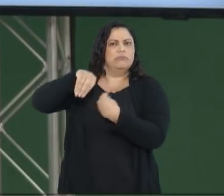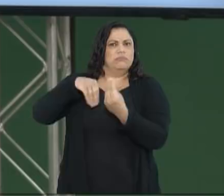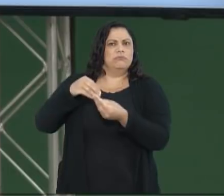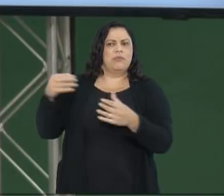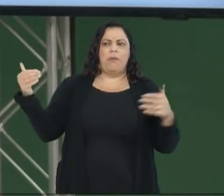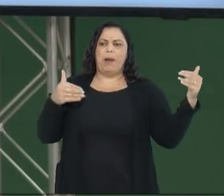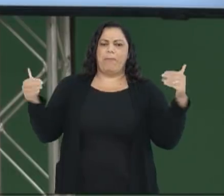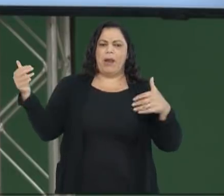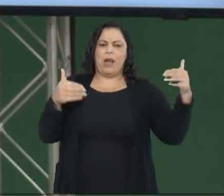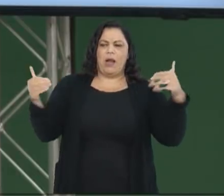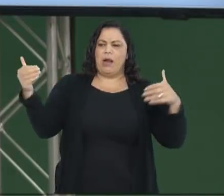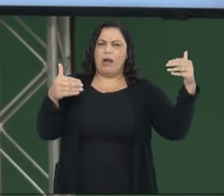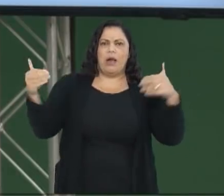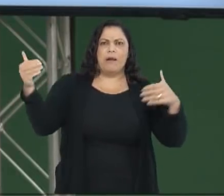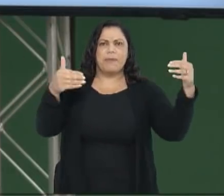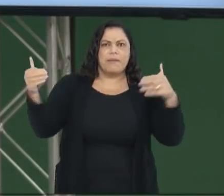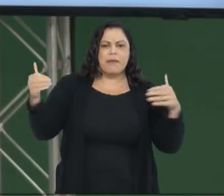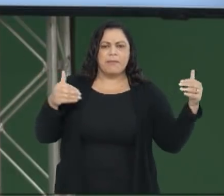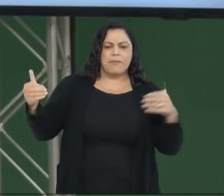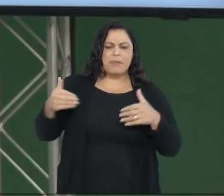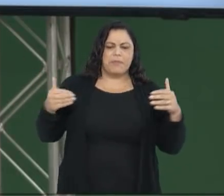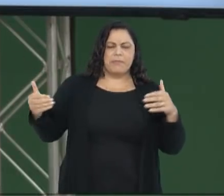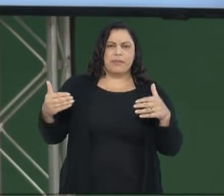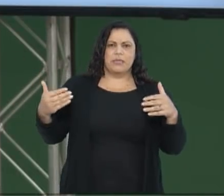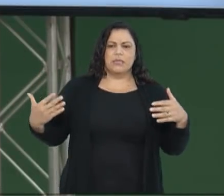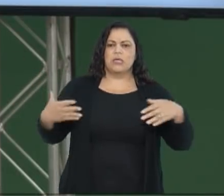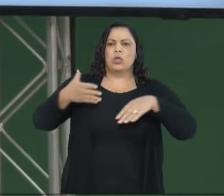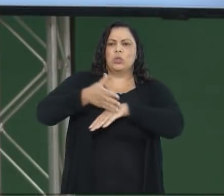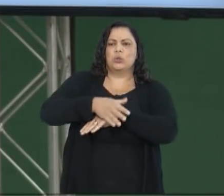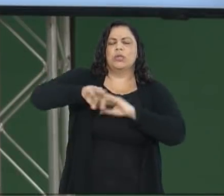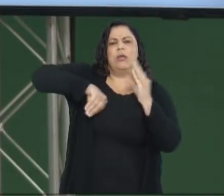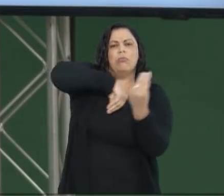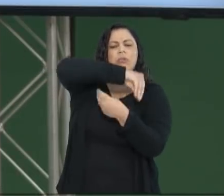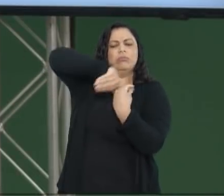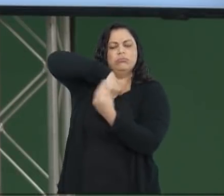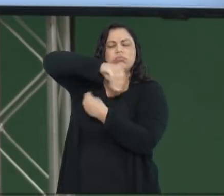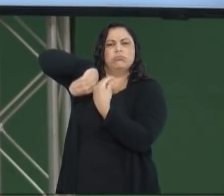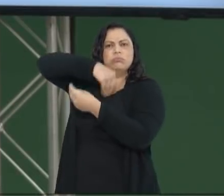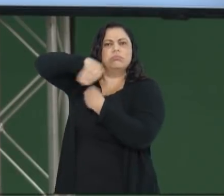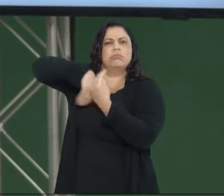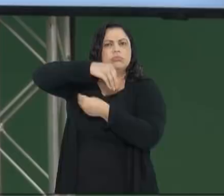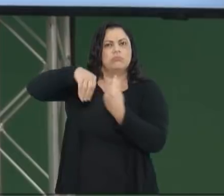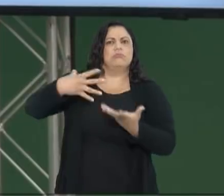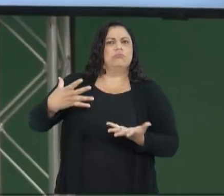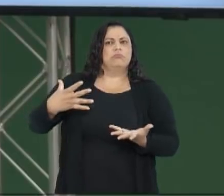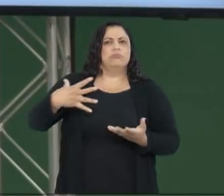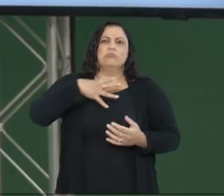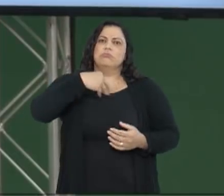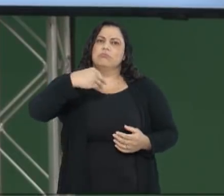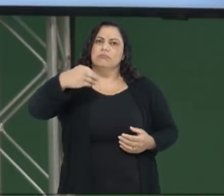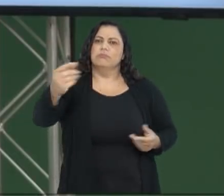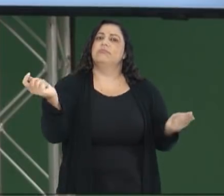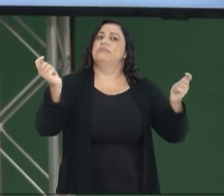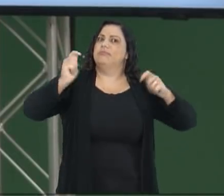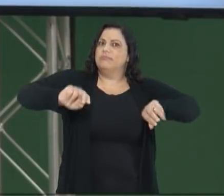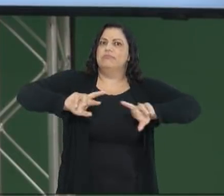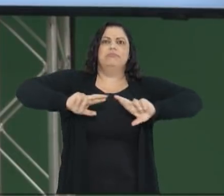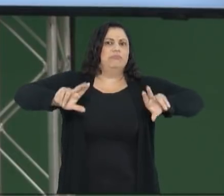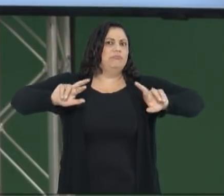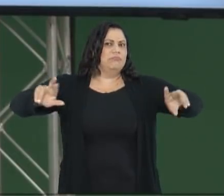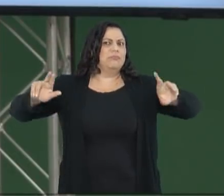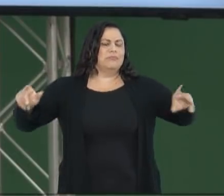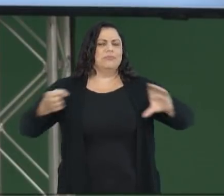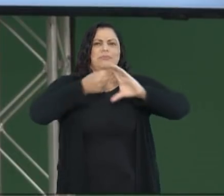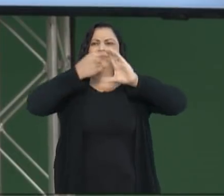de todas as partes do mundo que se misturaram e que têm um resultado que é a população hoje. E nós sabemos que existem